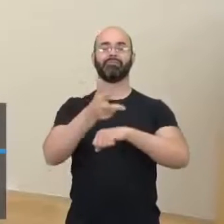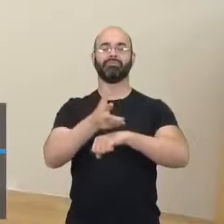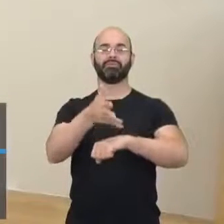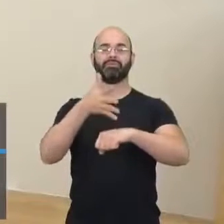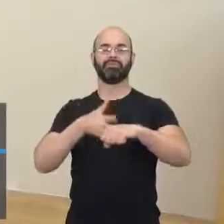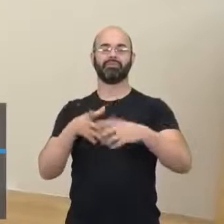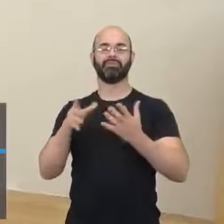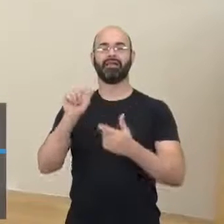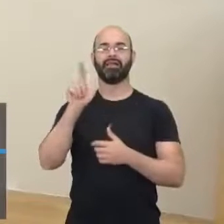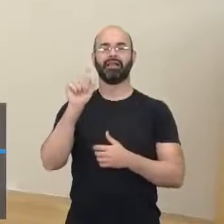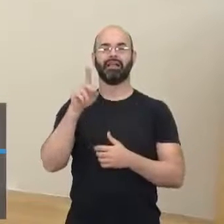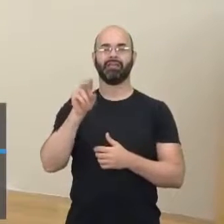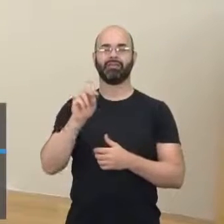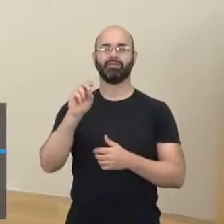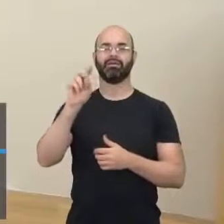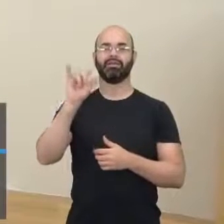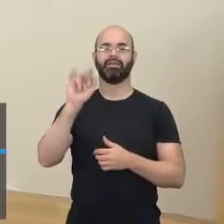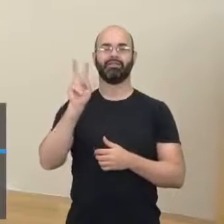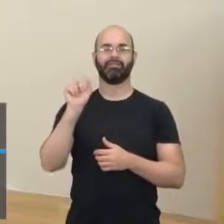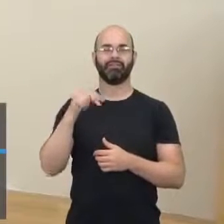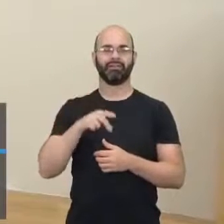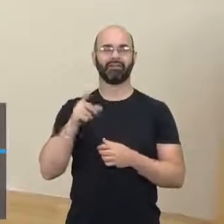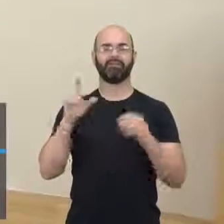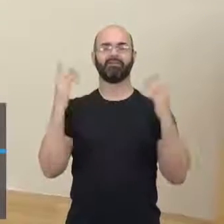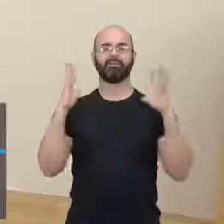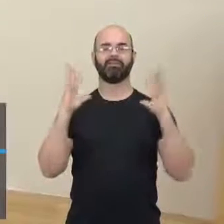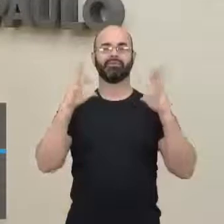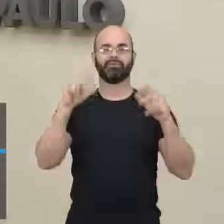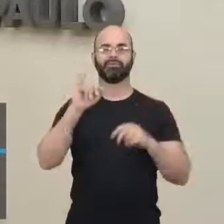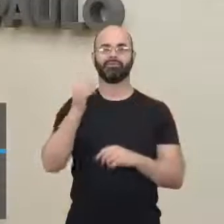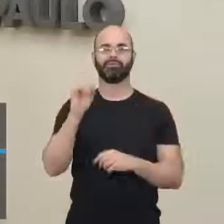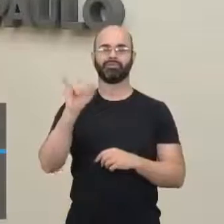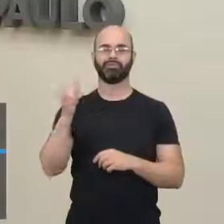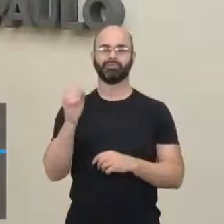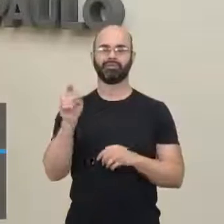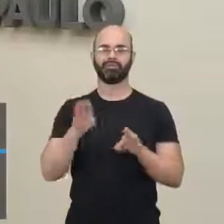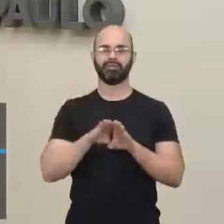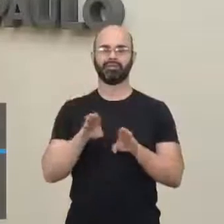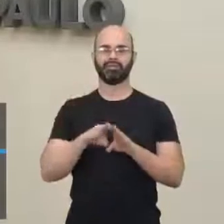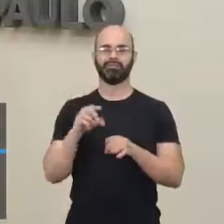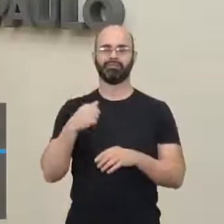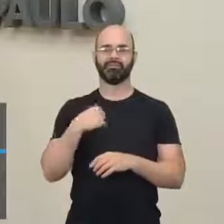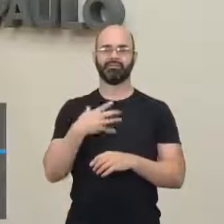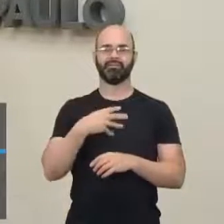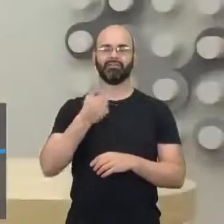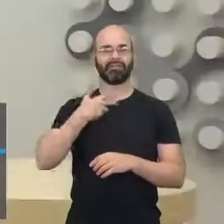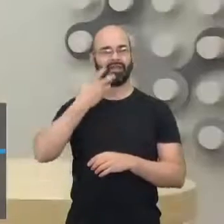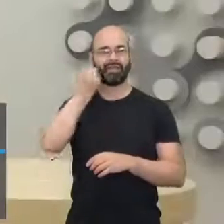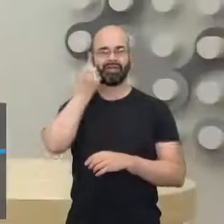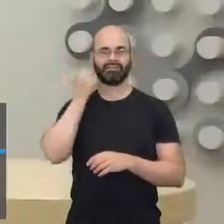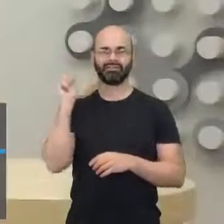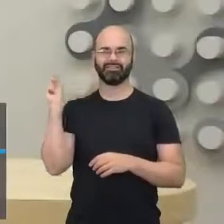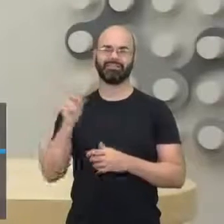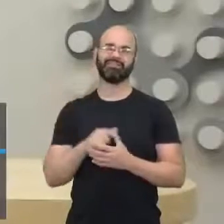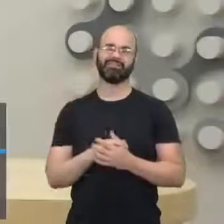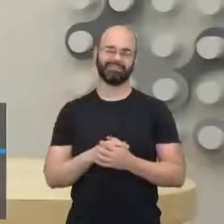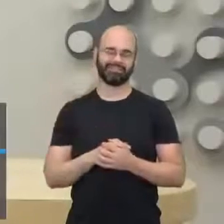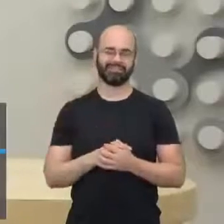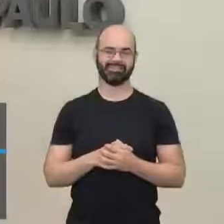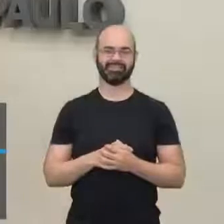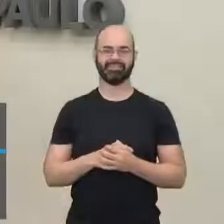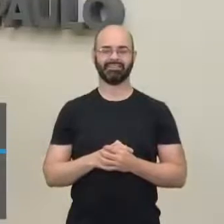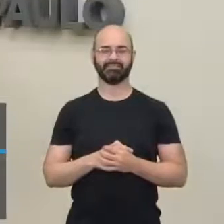né? O Leandro, o Ivan, né? Então parabéns para você. O Jojo é meu filho adotivo, sabia? Ah, é?